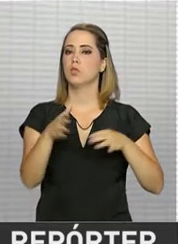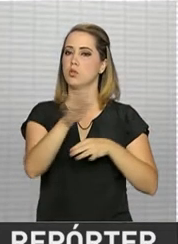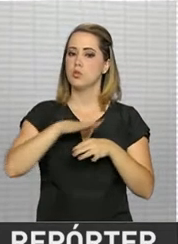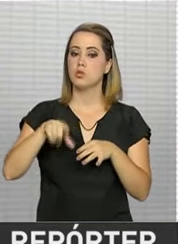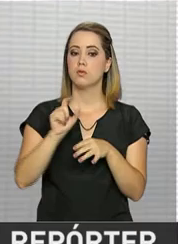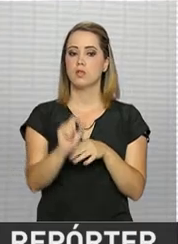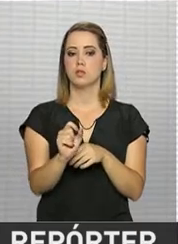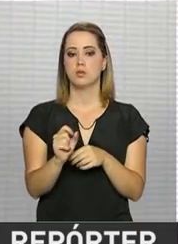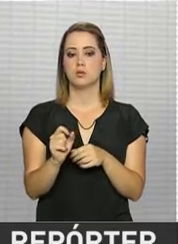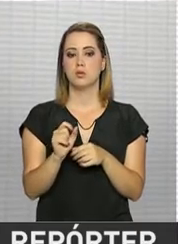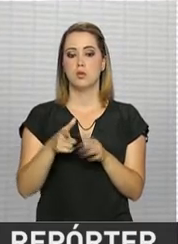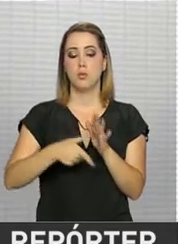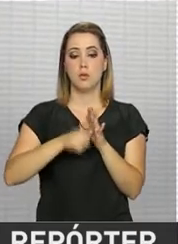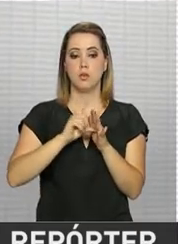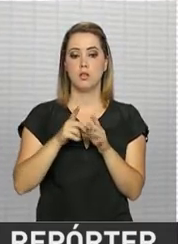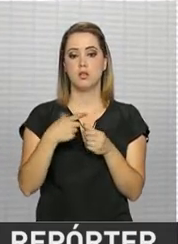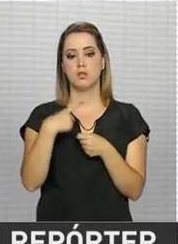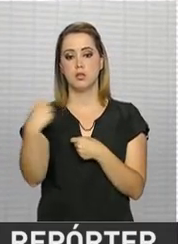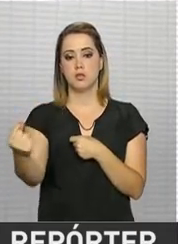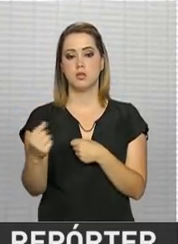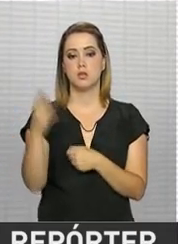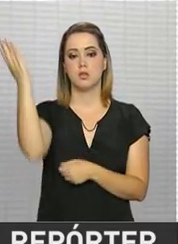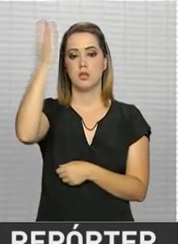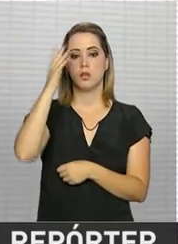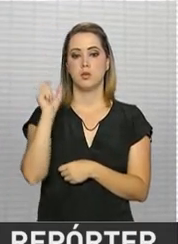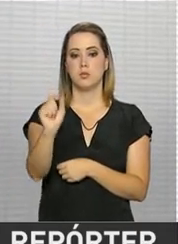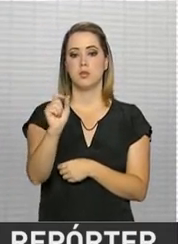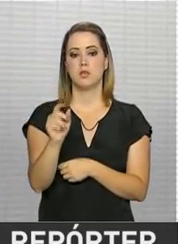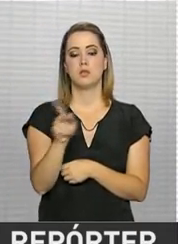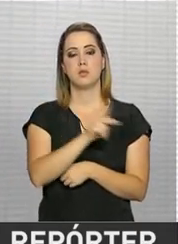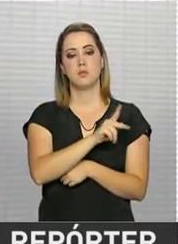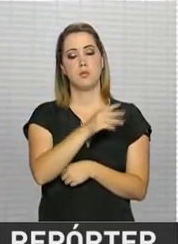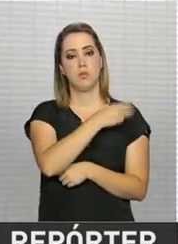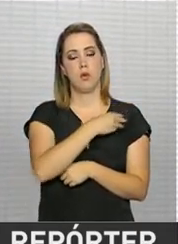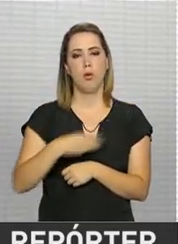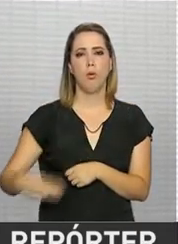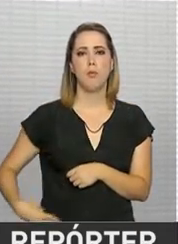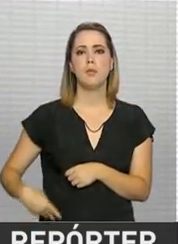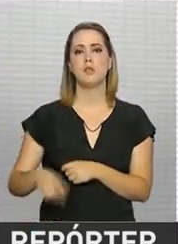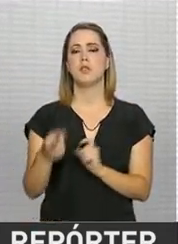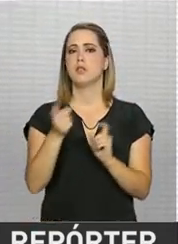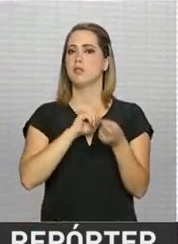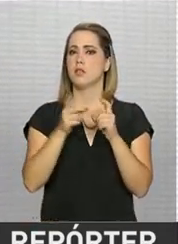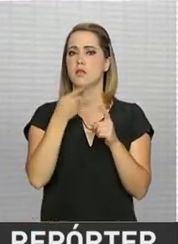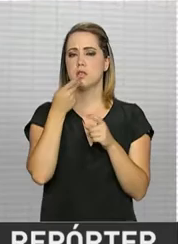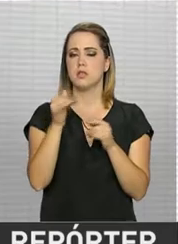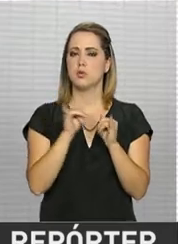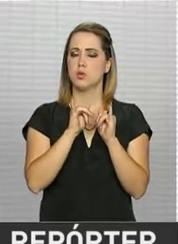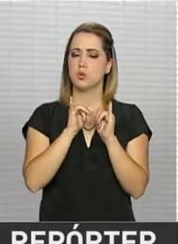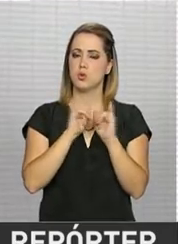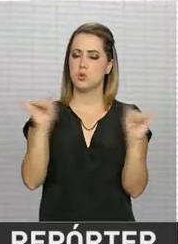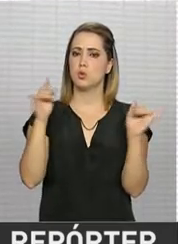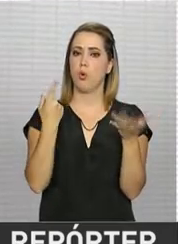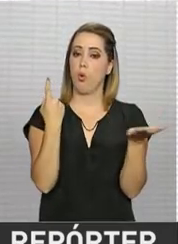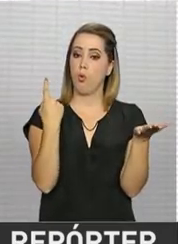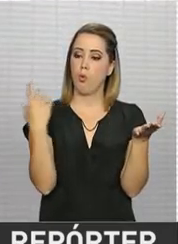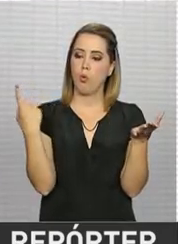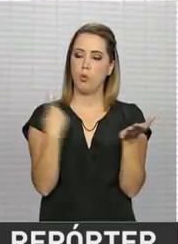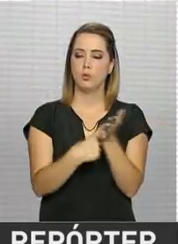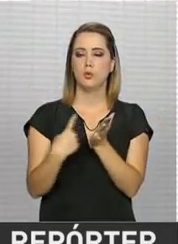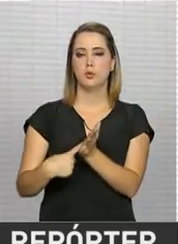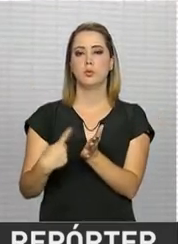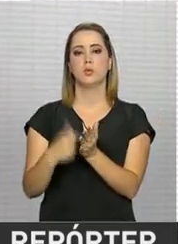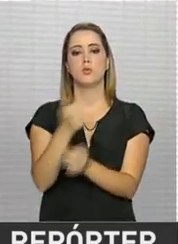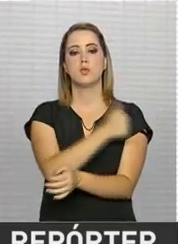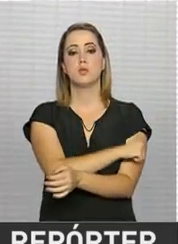aspectos. Antes de deixar o Brasil, o ministro da Fazenda anunciou que um acordo entre a União e o Rio de Janeiro, que ajude o Estado a enfrentar a